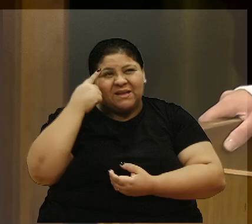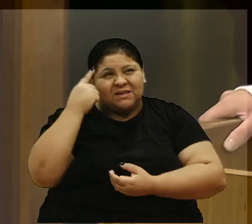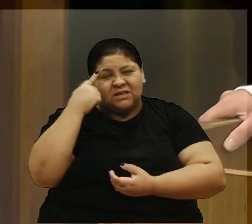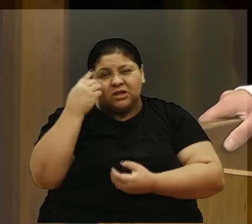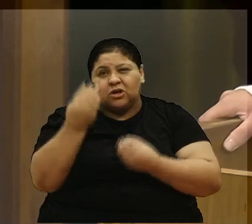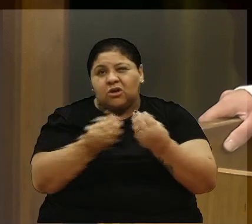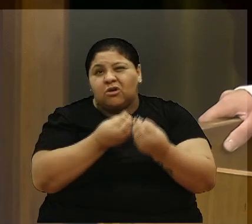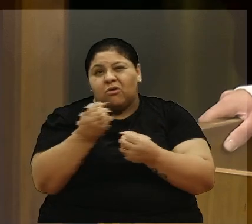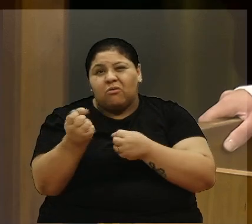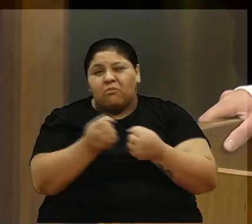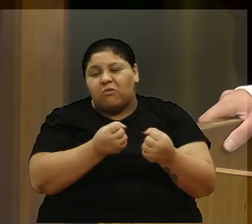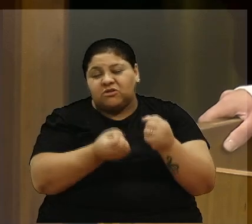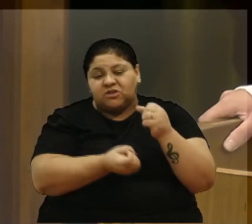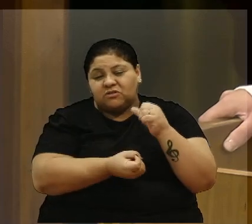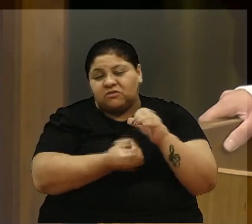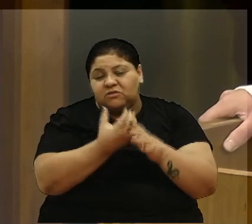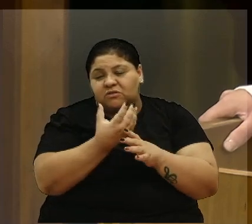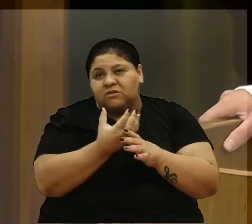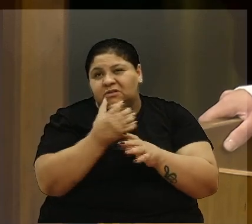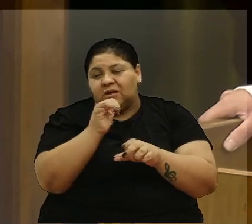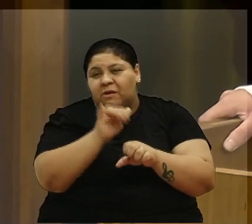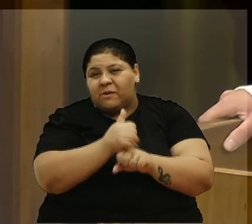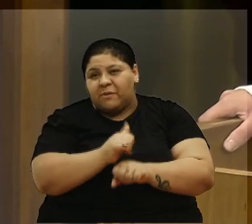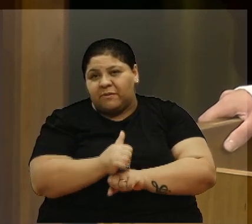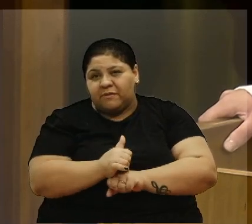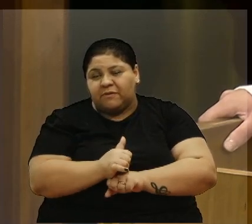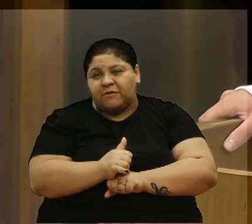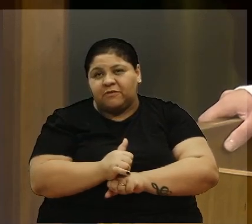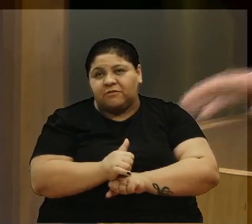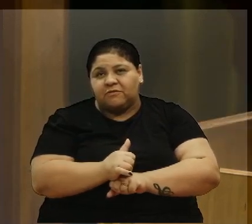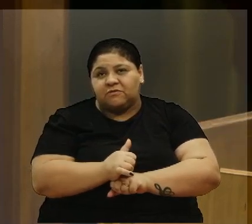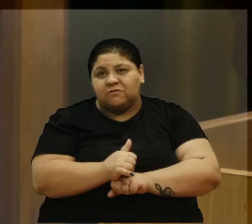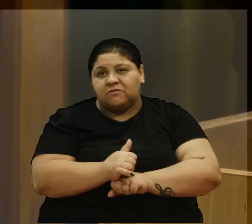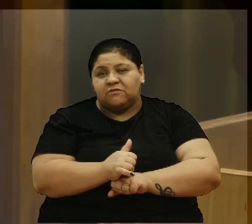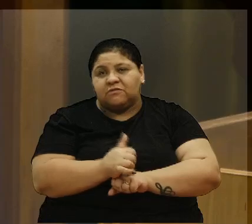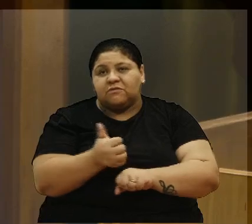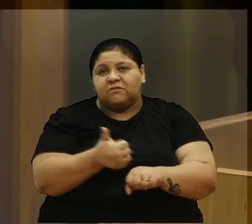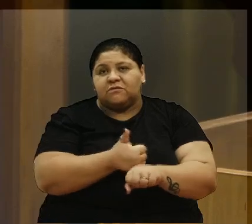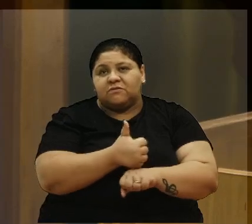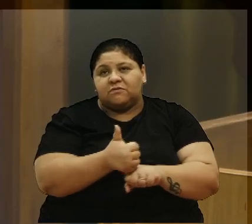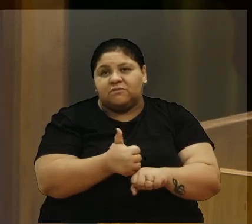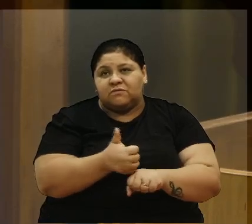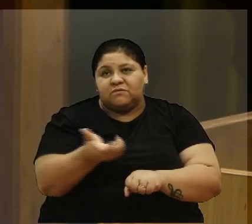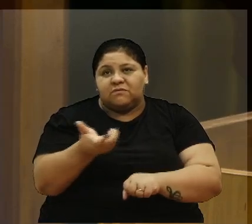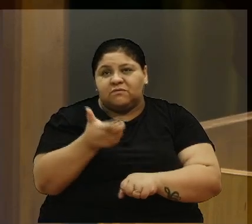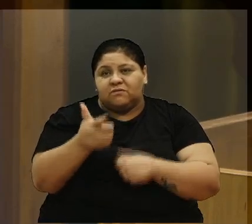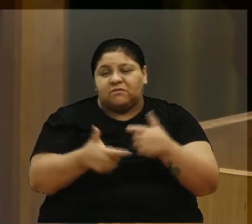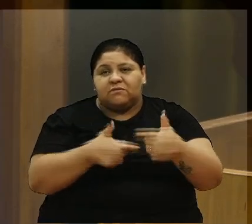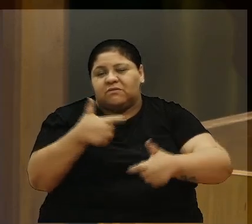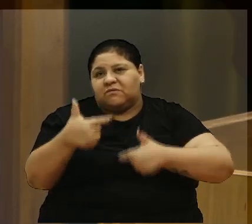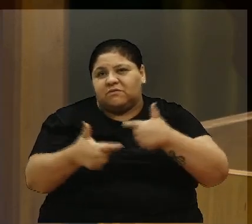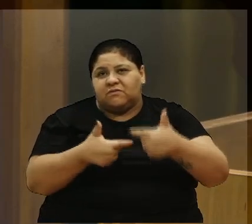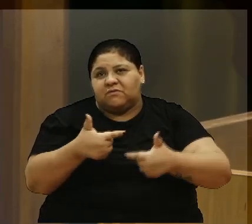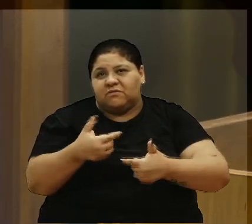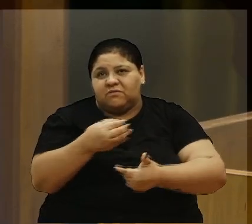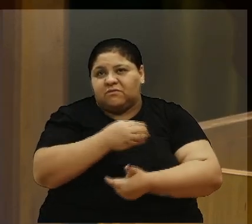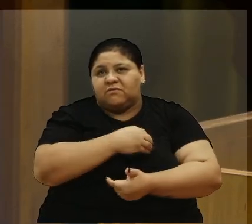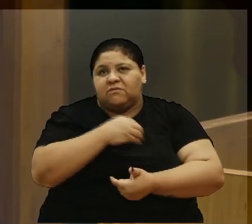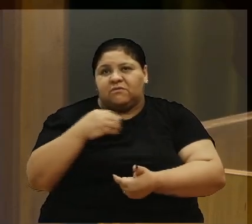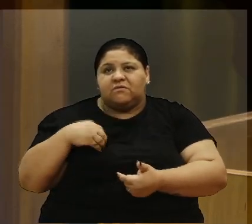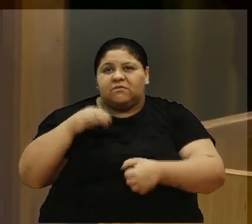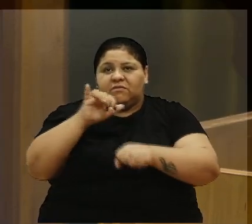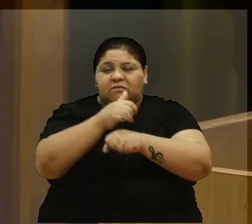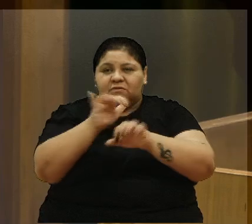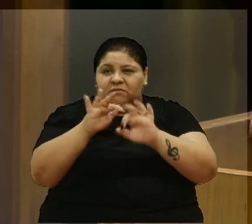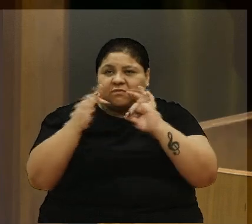como que a gente pode criar mecanismos para que os profissionais queiram atuar como médicos da estratégia